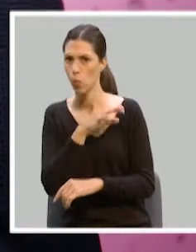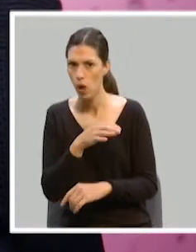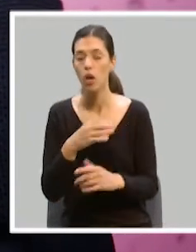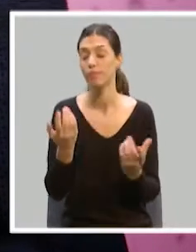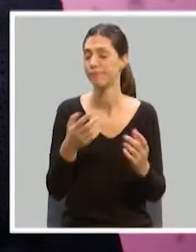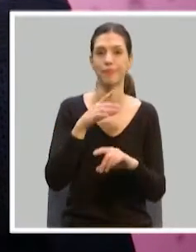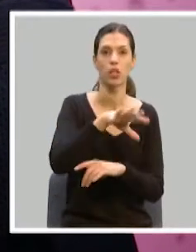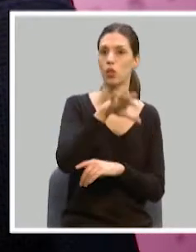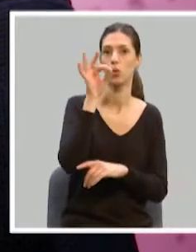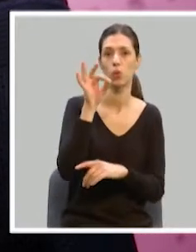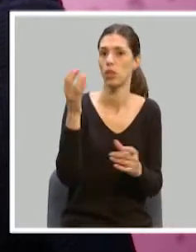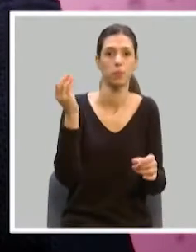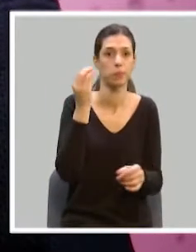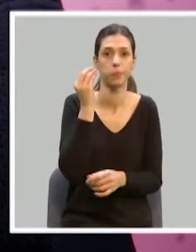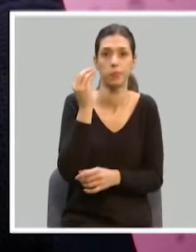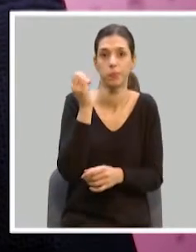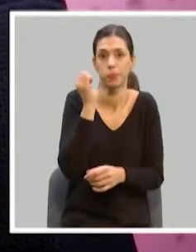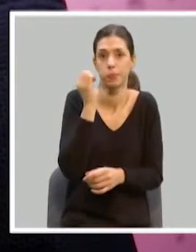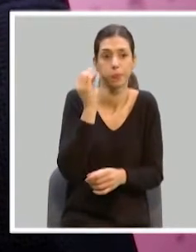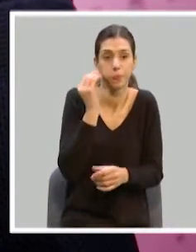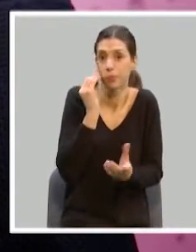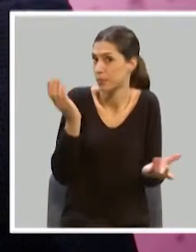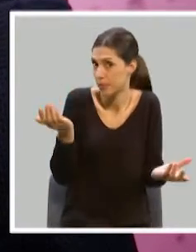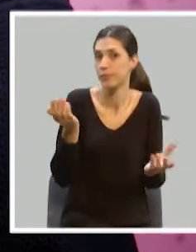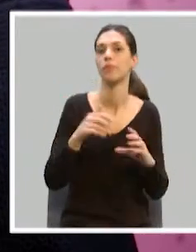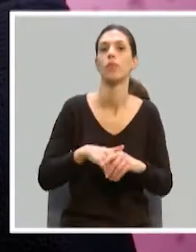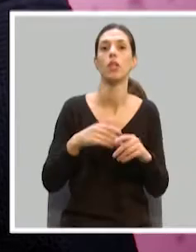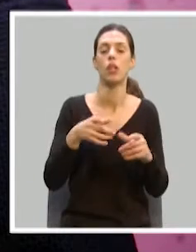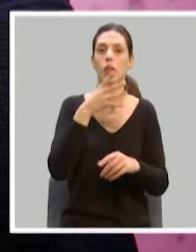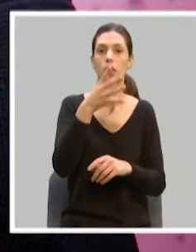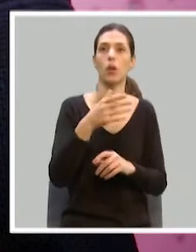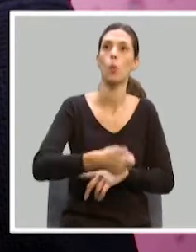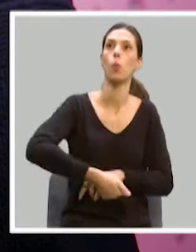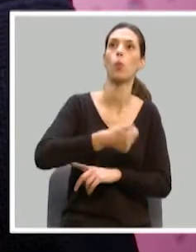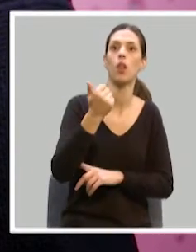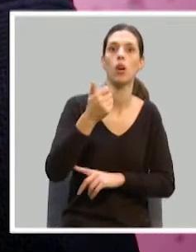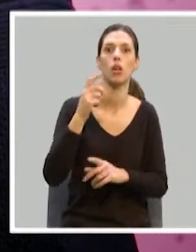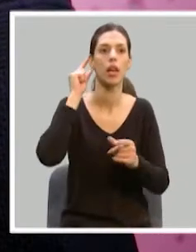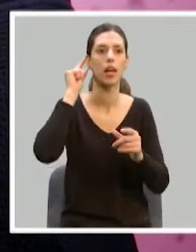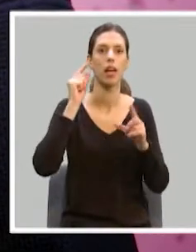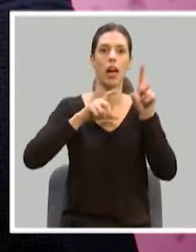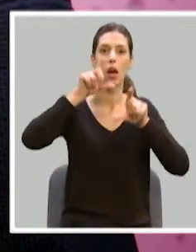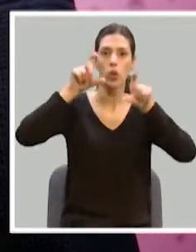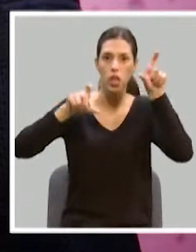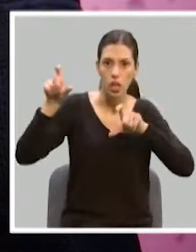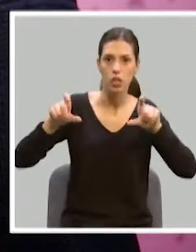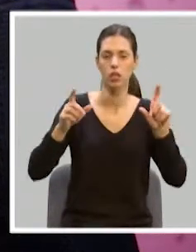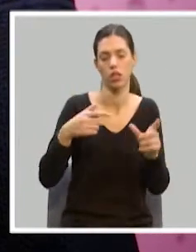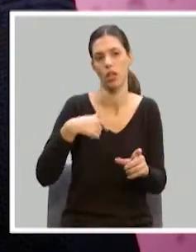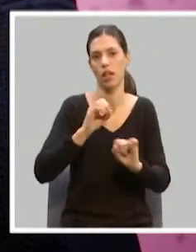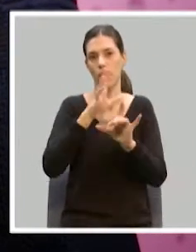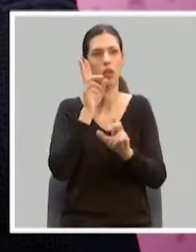escolhas Esse é um pressuposto que se verifica e eu quando está melhor neste ano refiro audiências honestamente